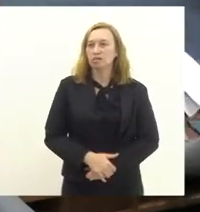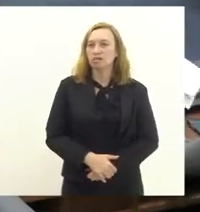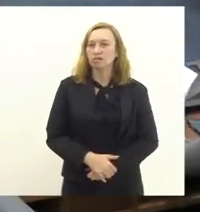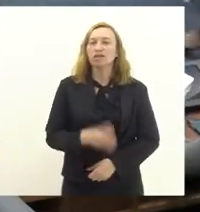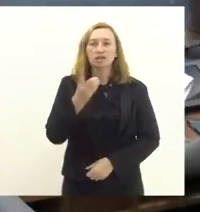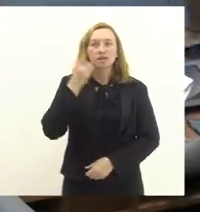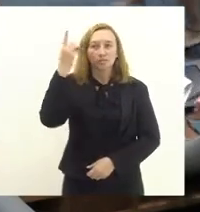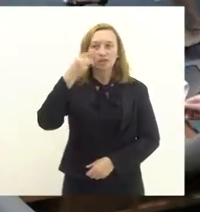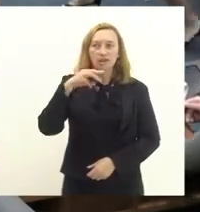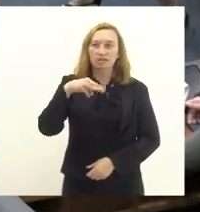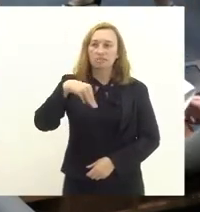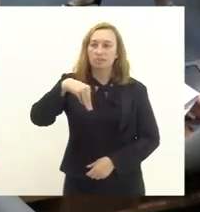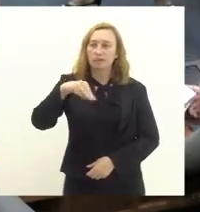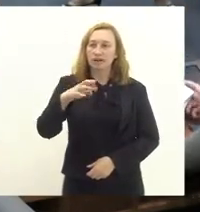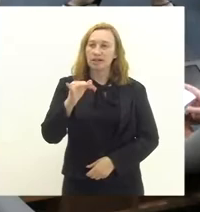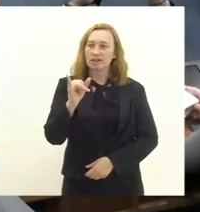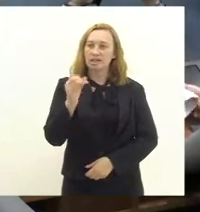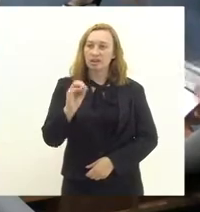deputado Marcelo Dino.